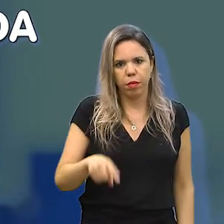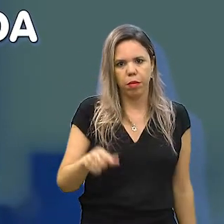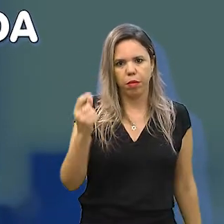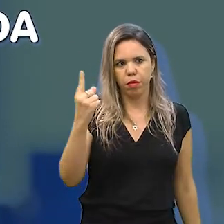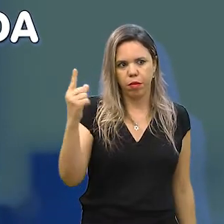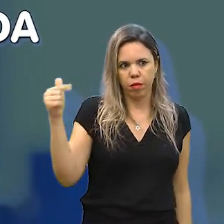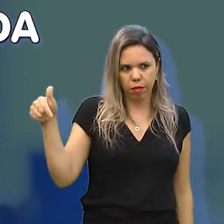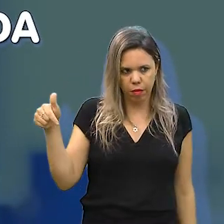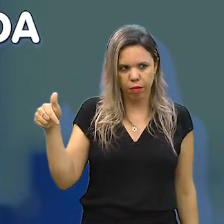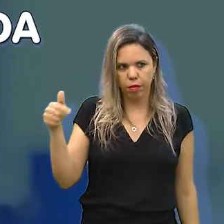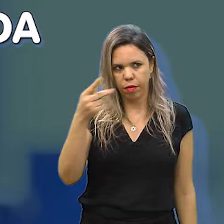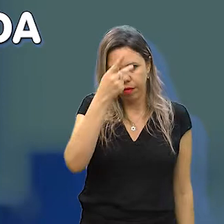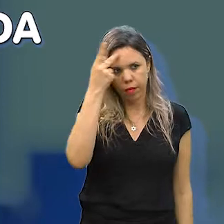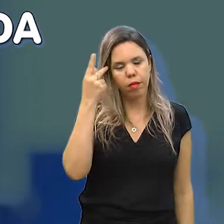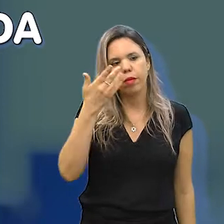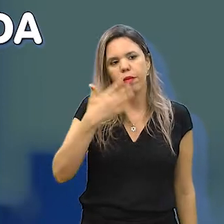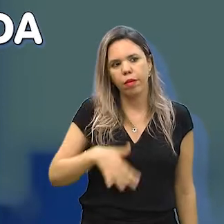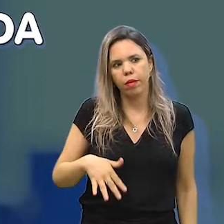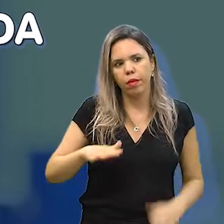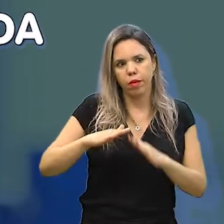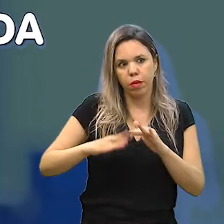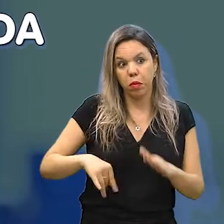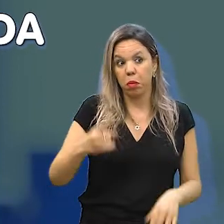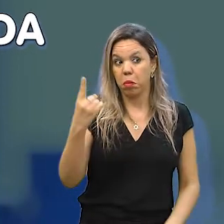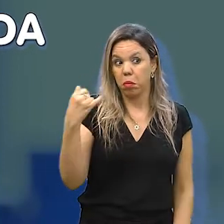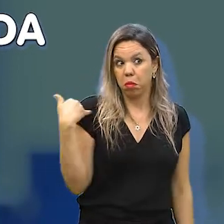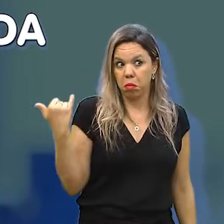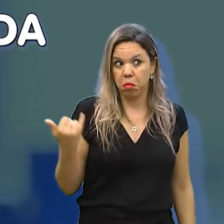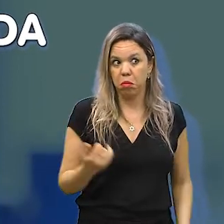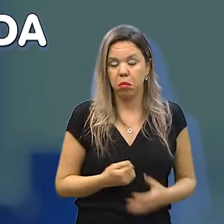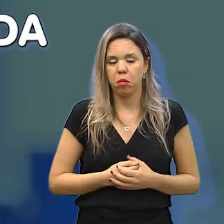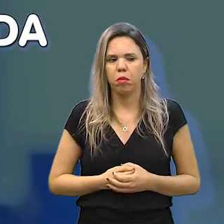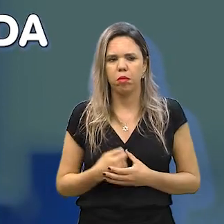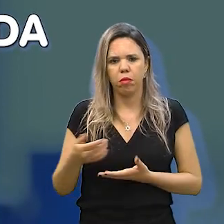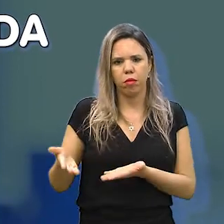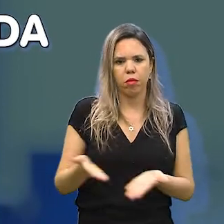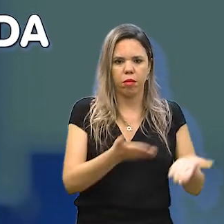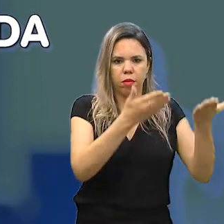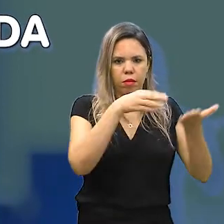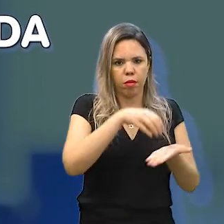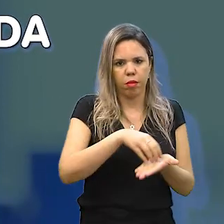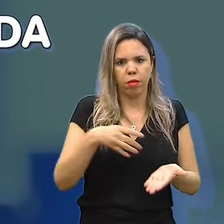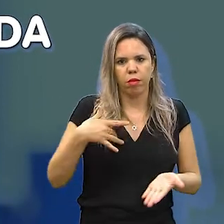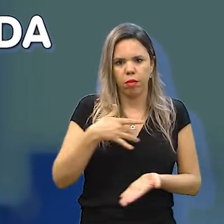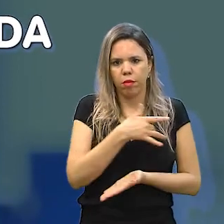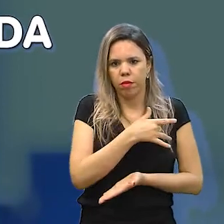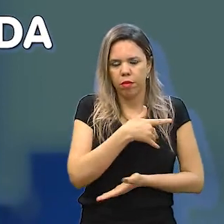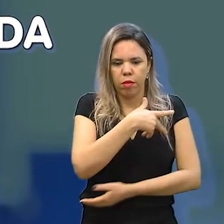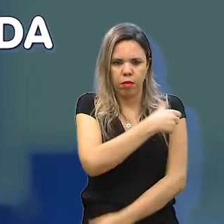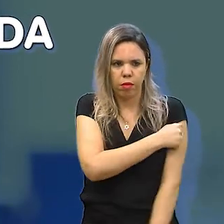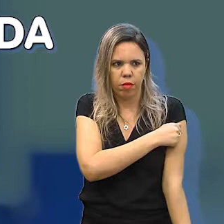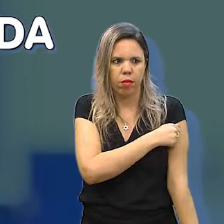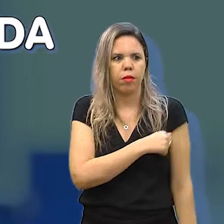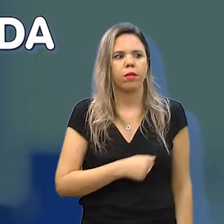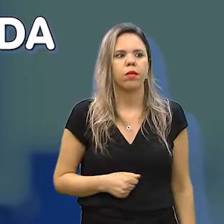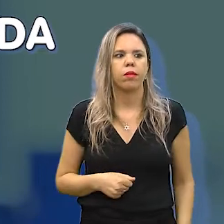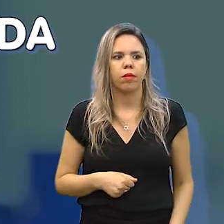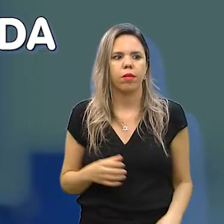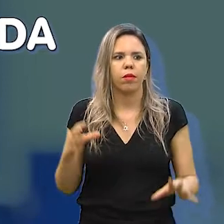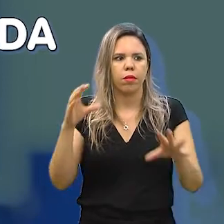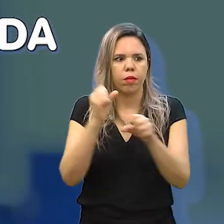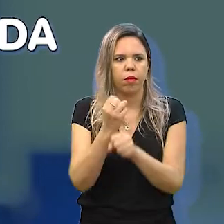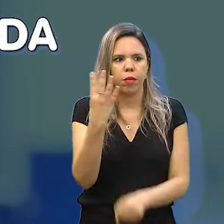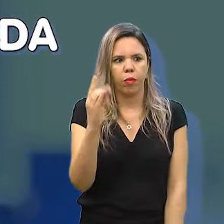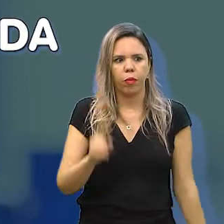campanha 5.117 crianças menores de um ano de idade foram levadas às unidades de